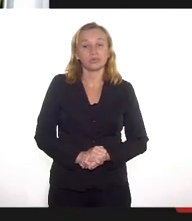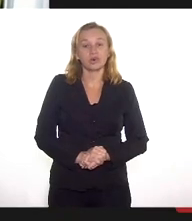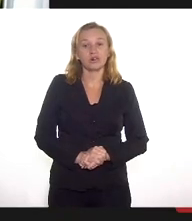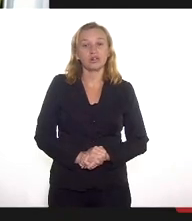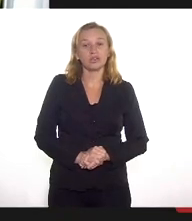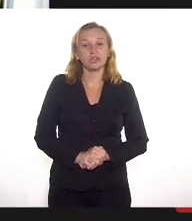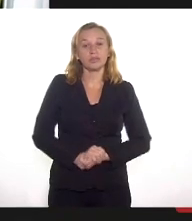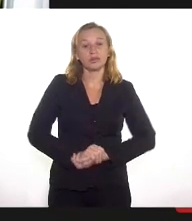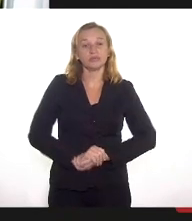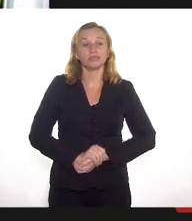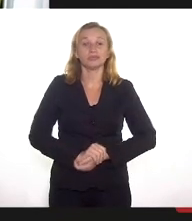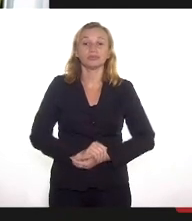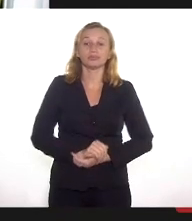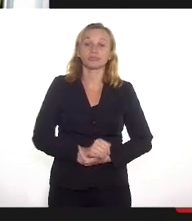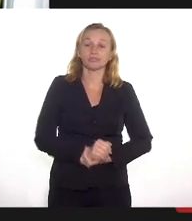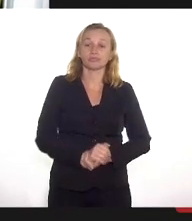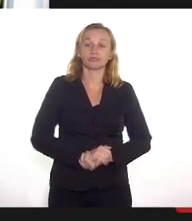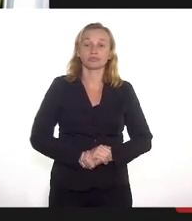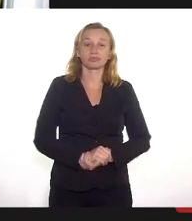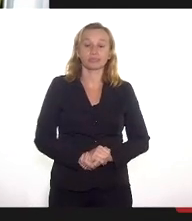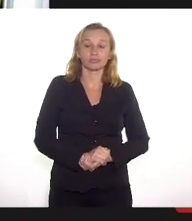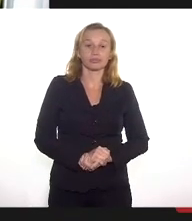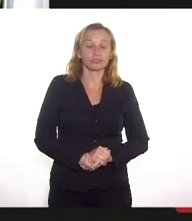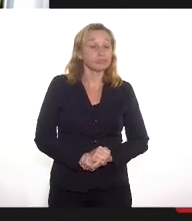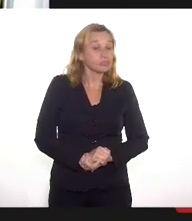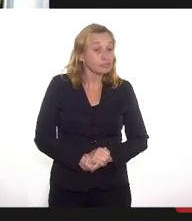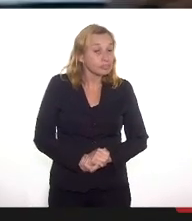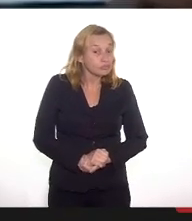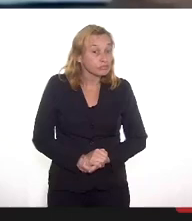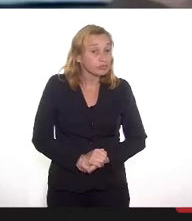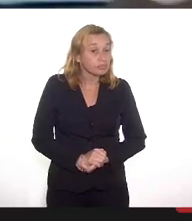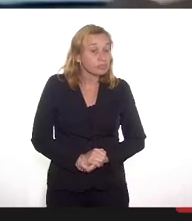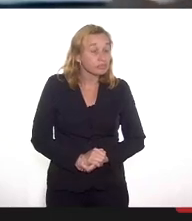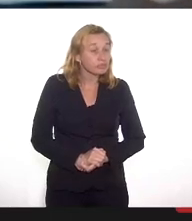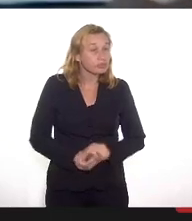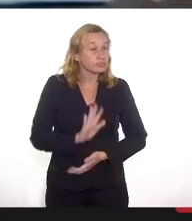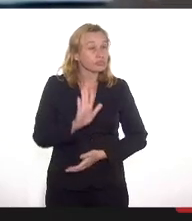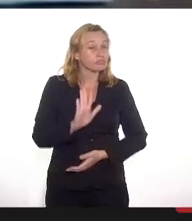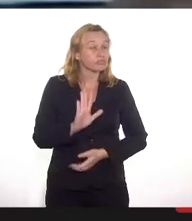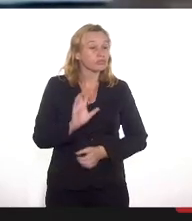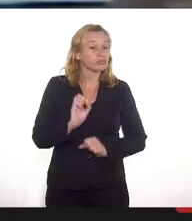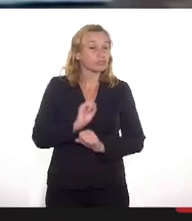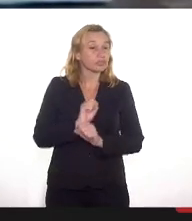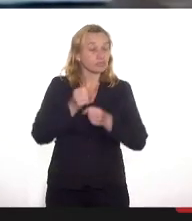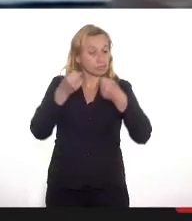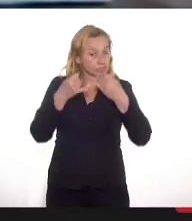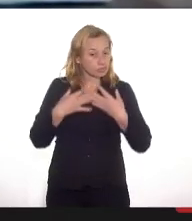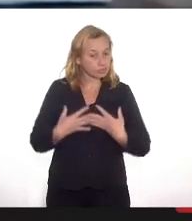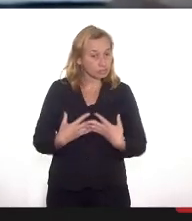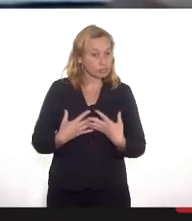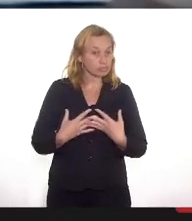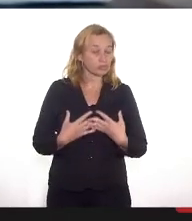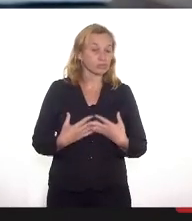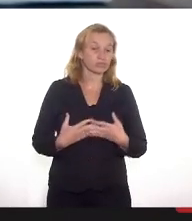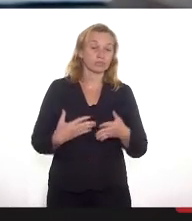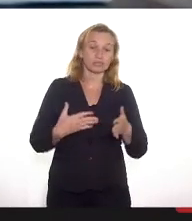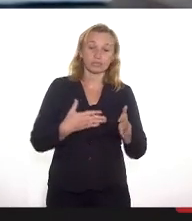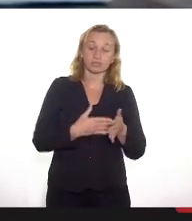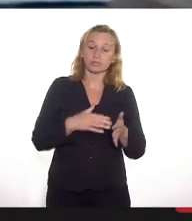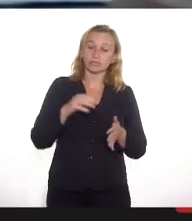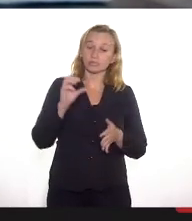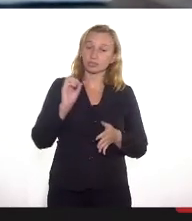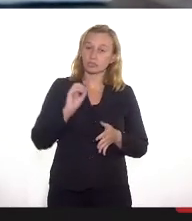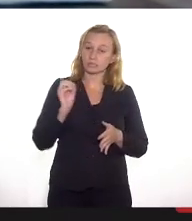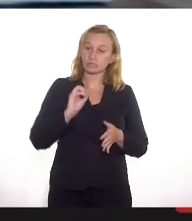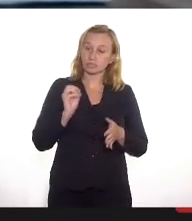E aí e eu vou fazer uma postura de cimento poder te falar de outubro ele tem que ter vaga